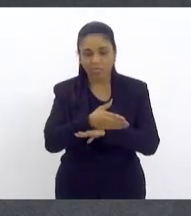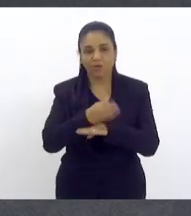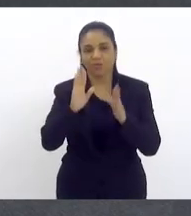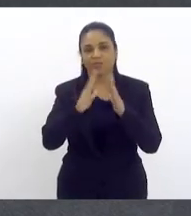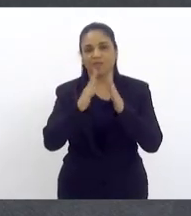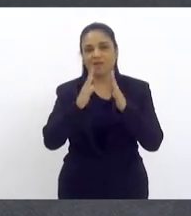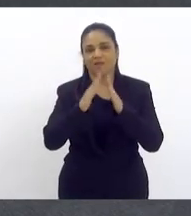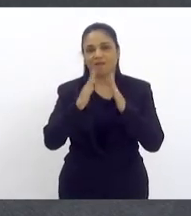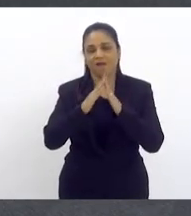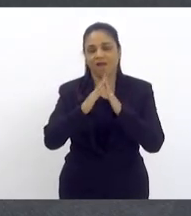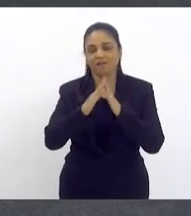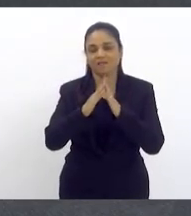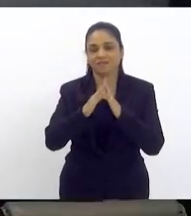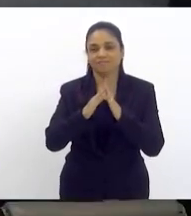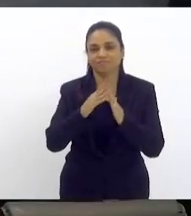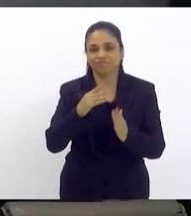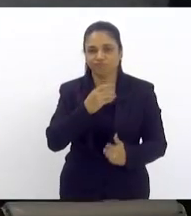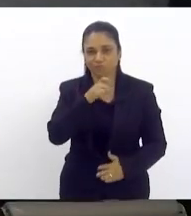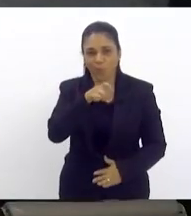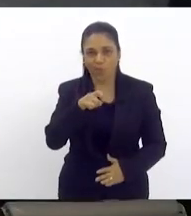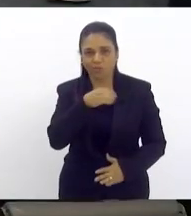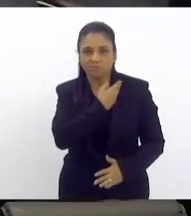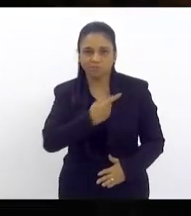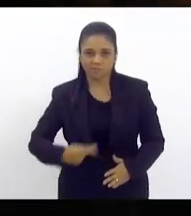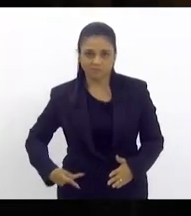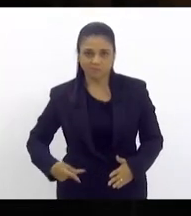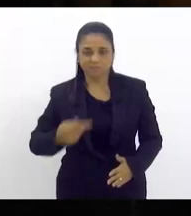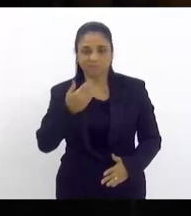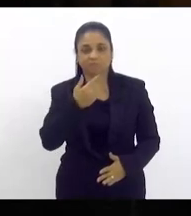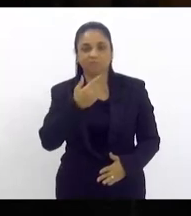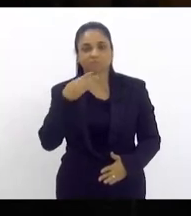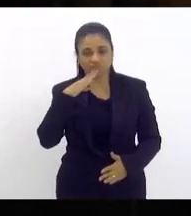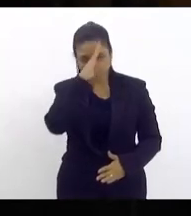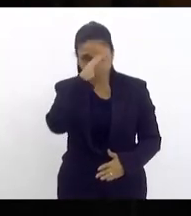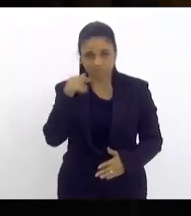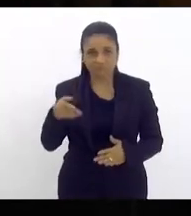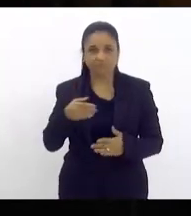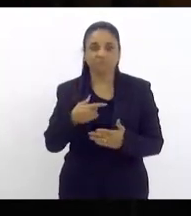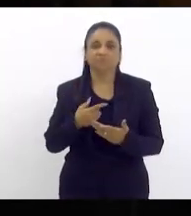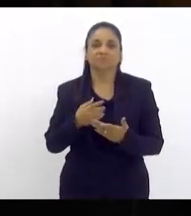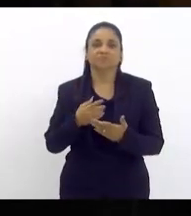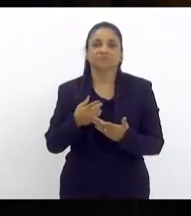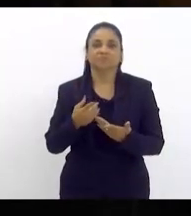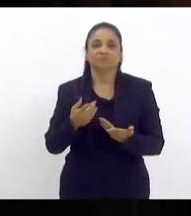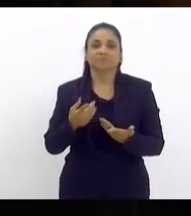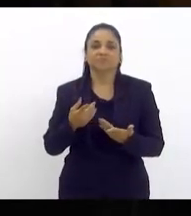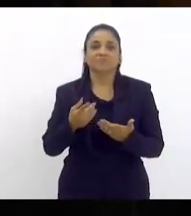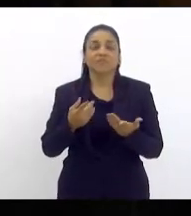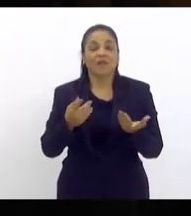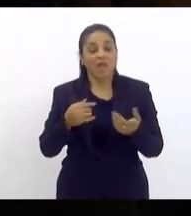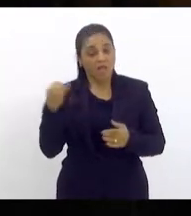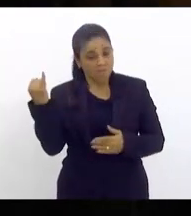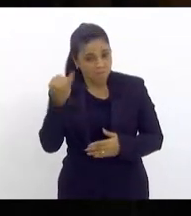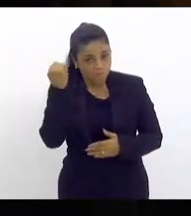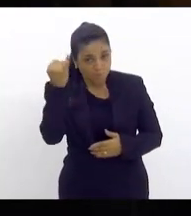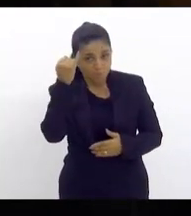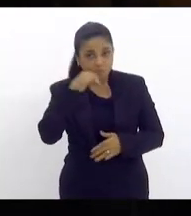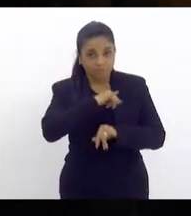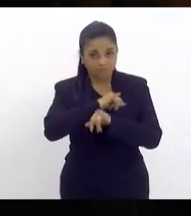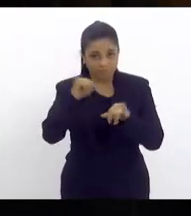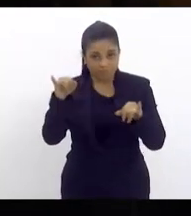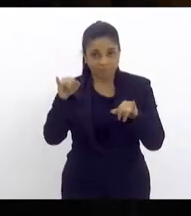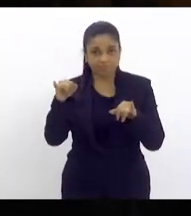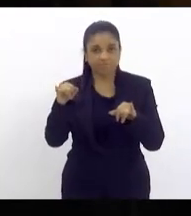república infeliz do Jair bolsonaro Muito obrigado Deputado Yuri é importante dizer que parafazendo meu amigo